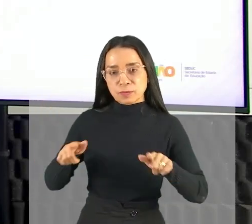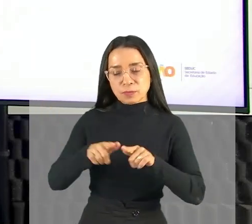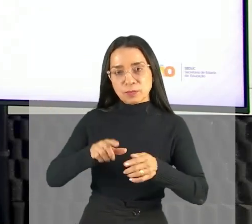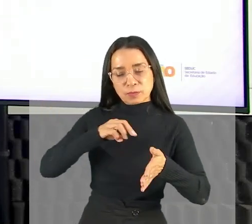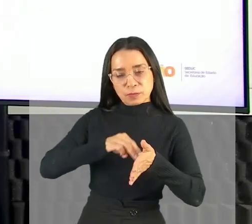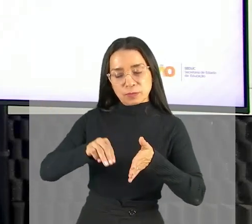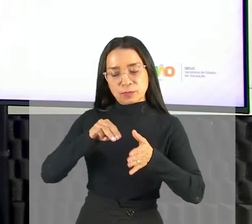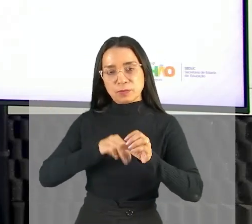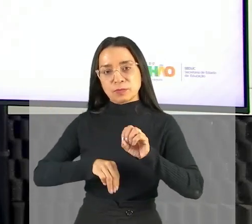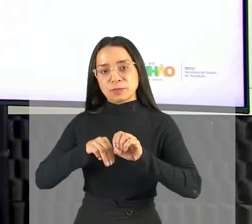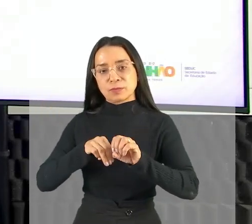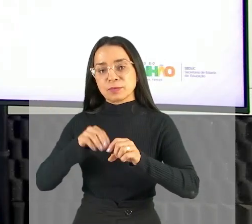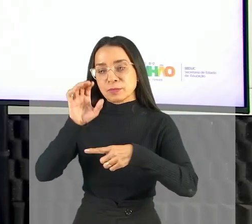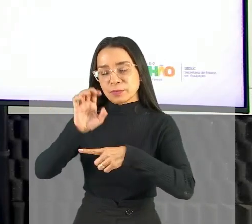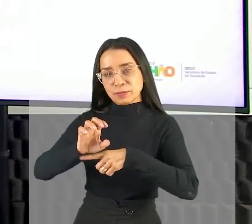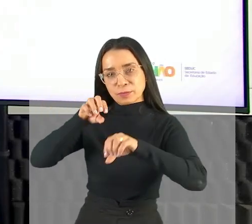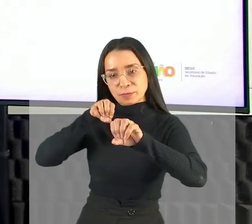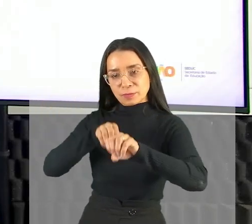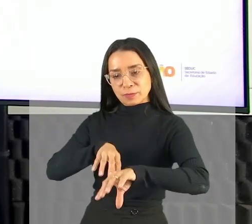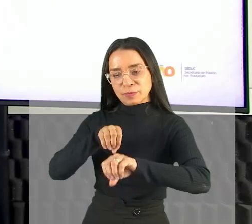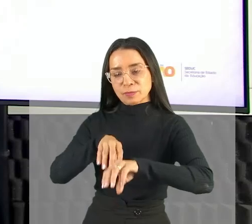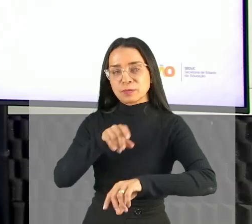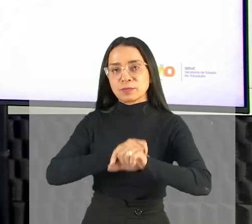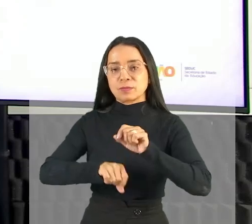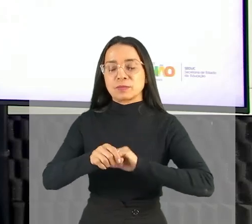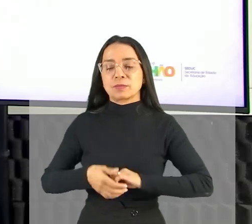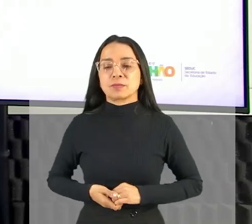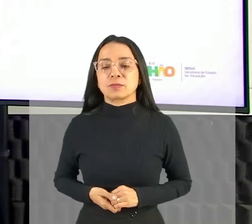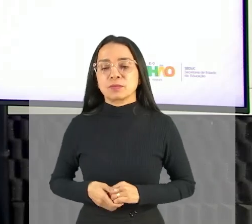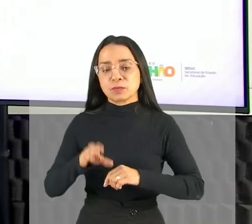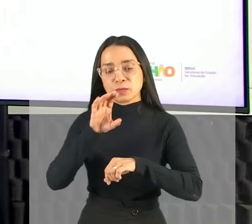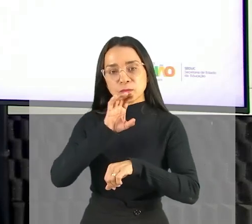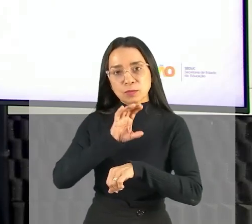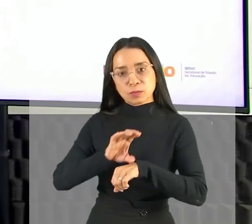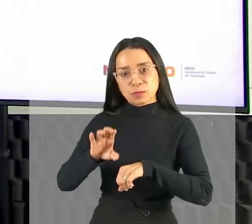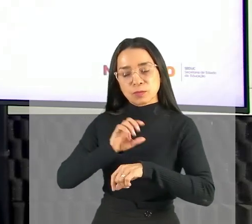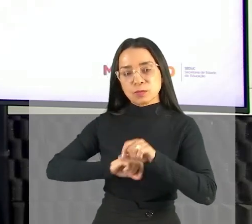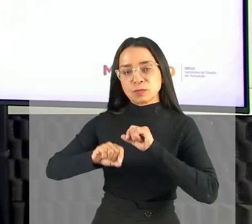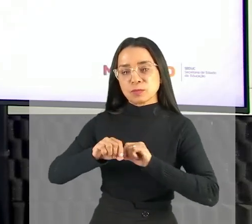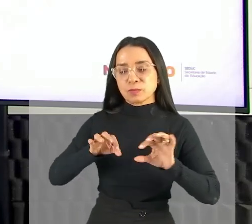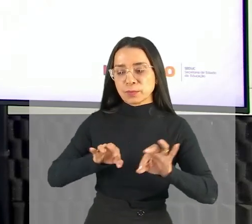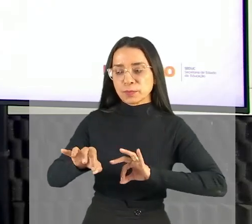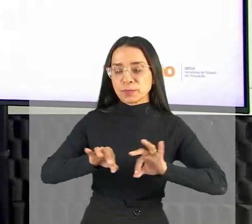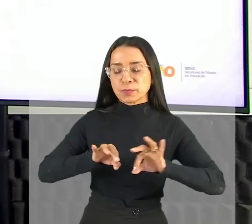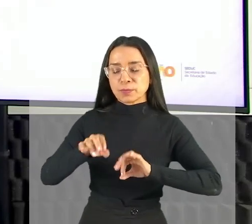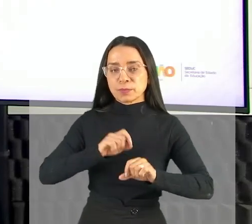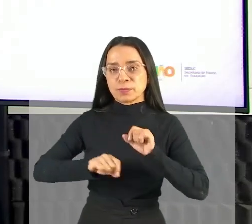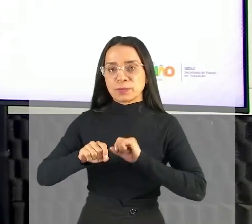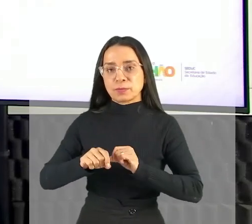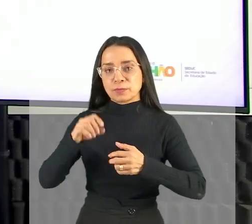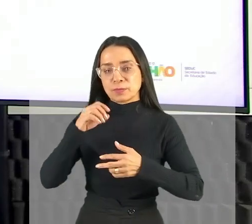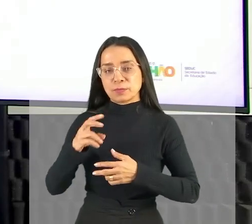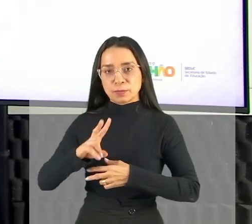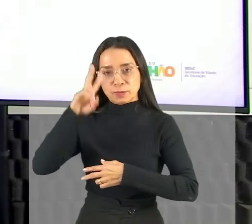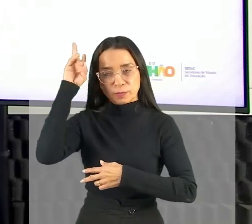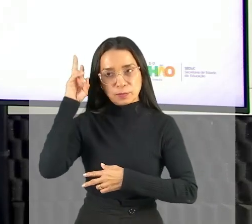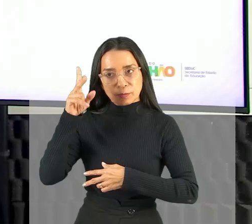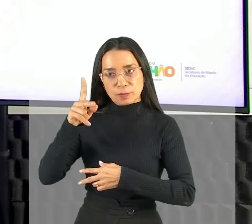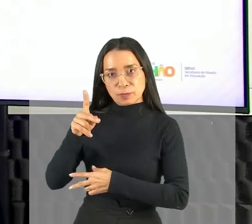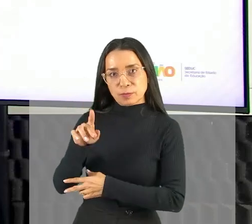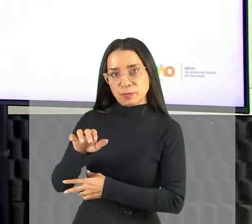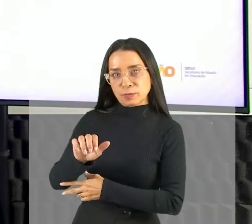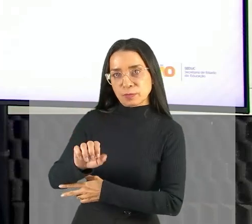Secretaria de Estado da Educação né nosso cursinho aqui preparatório pro vestibular Paz da